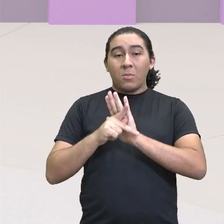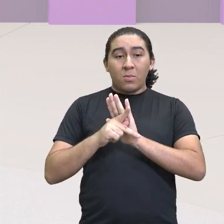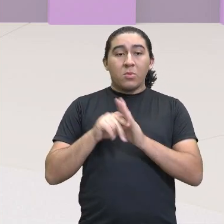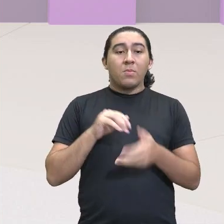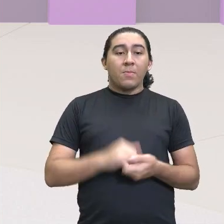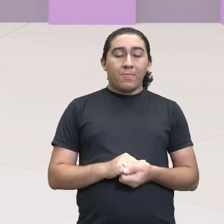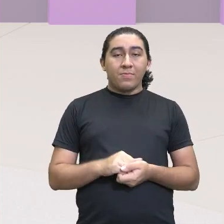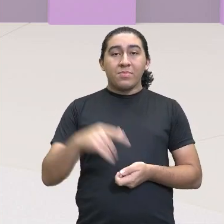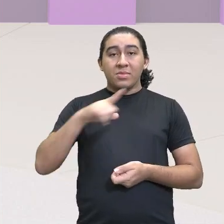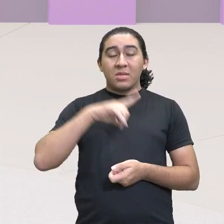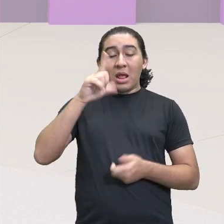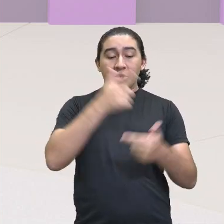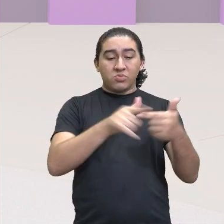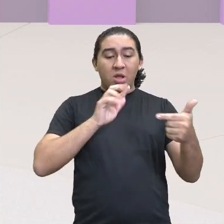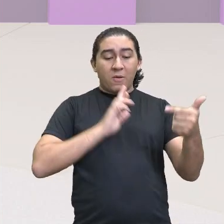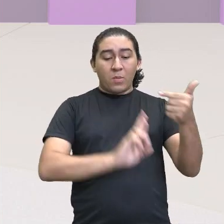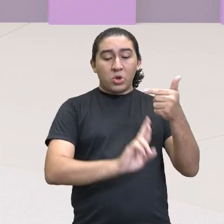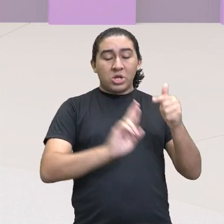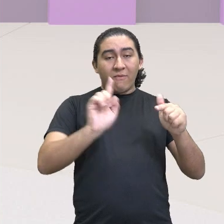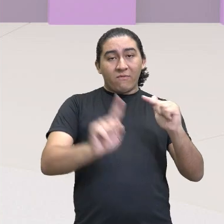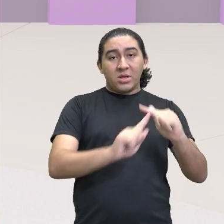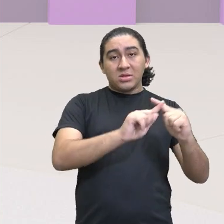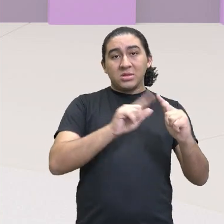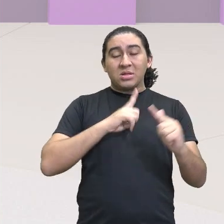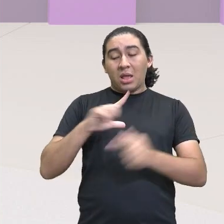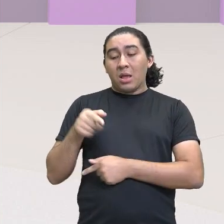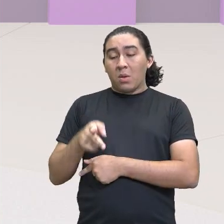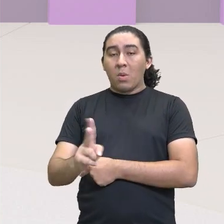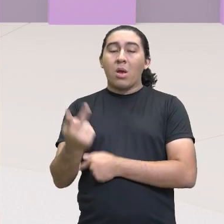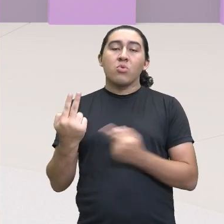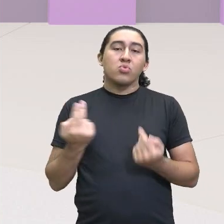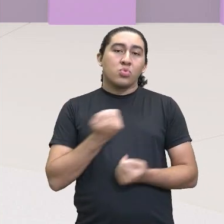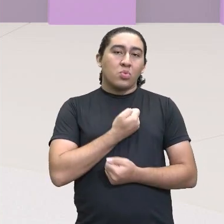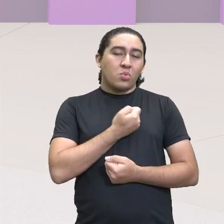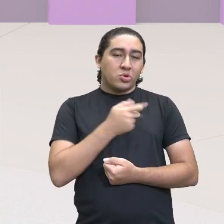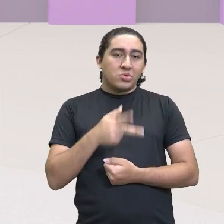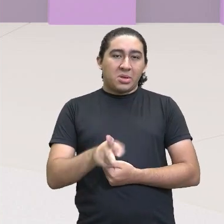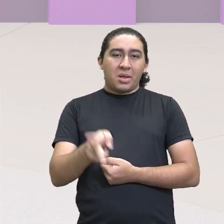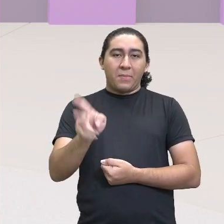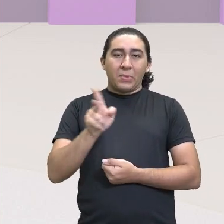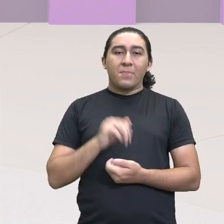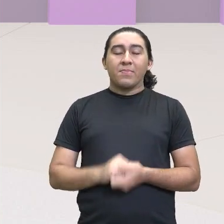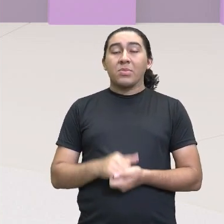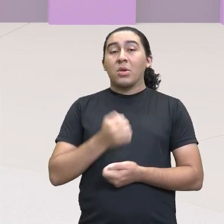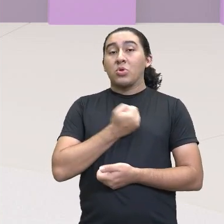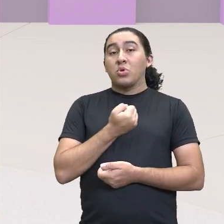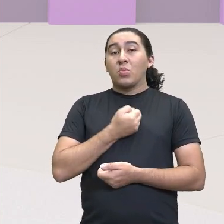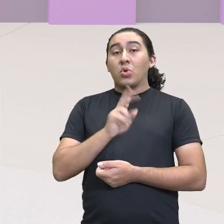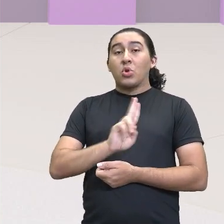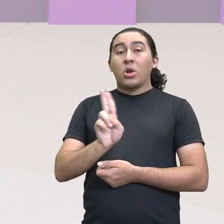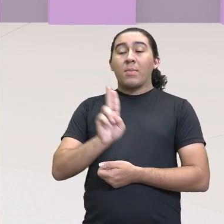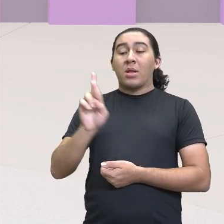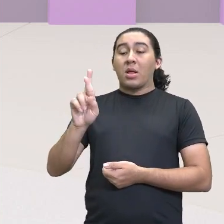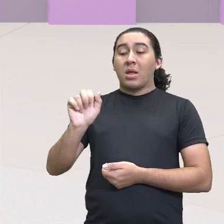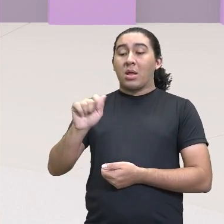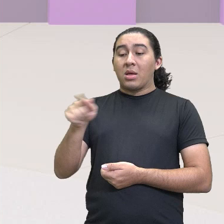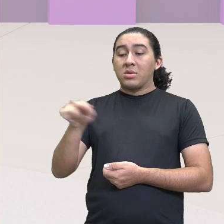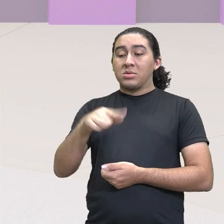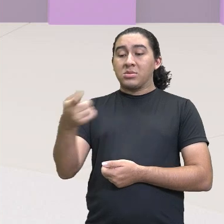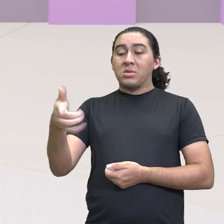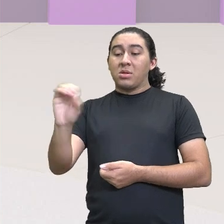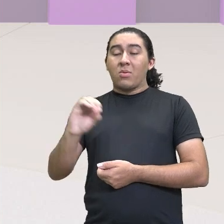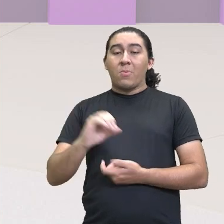Ou seja, está multiplicando sempre pelo mesmo número. Esse número é chamado de razão. E